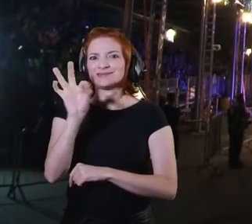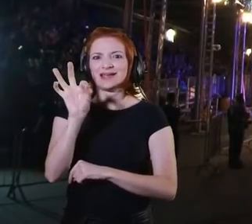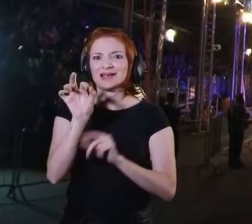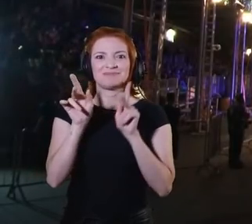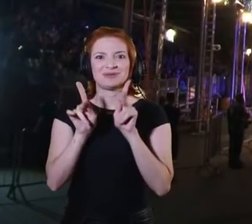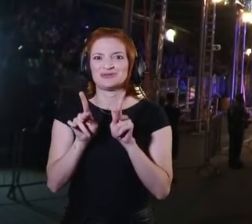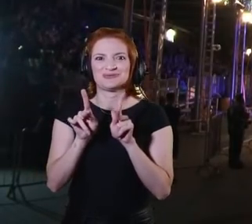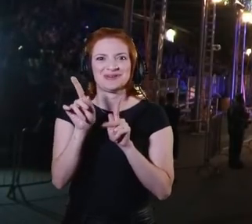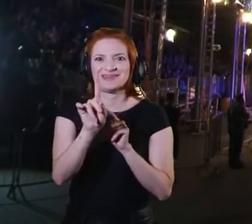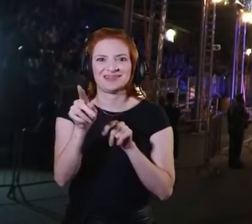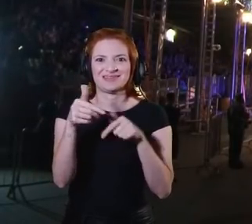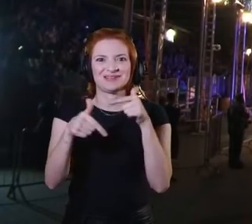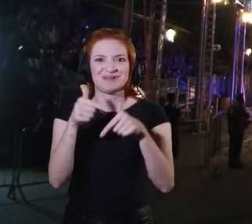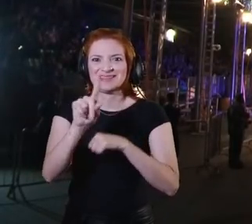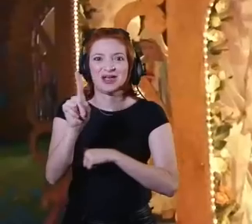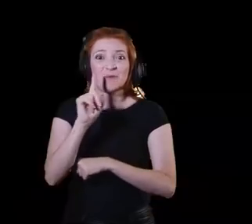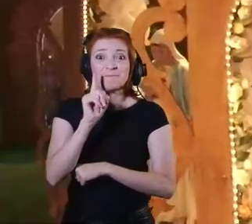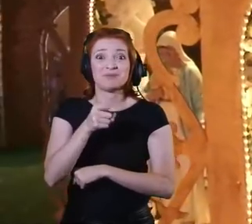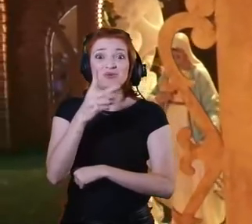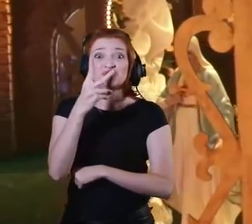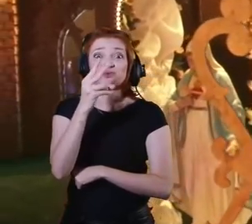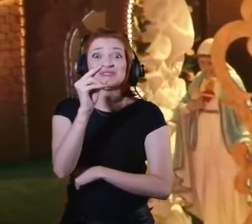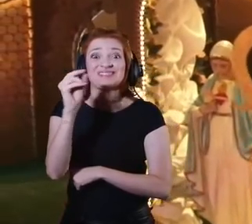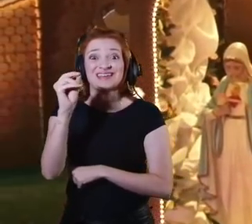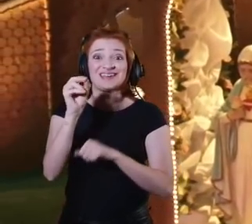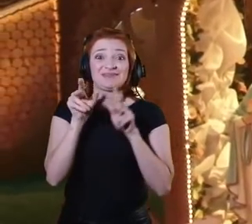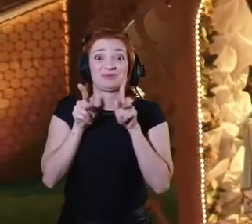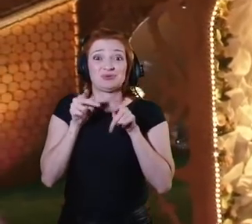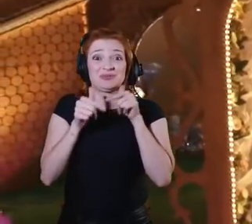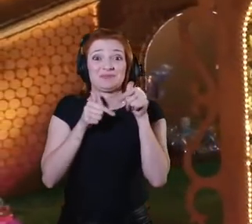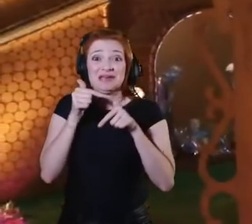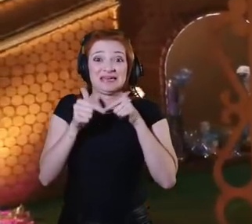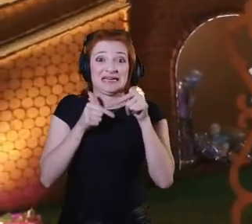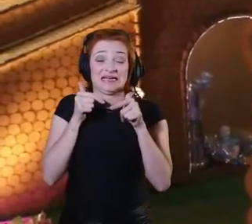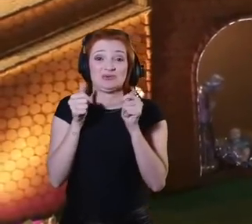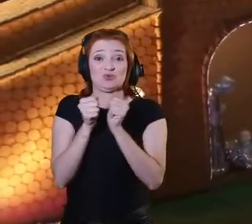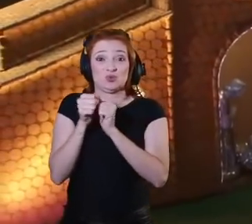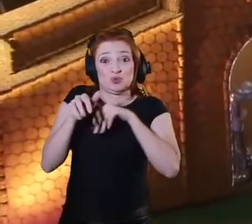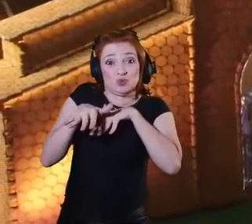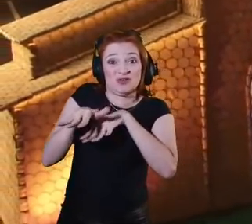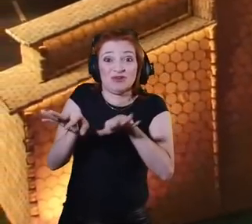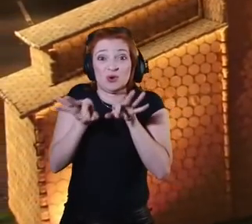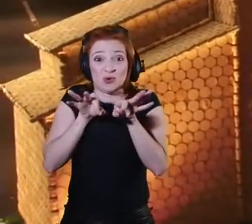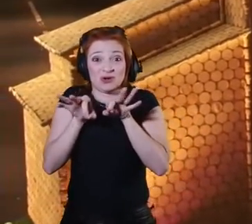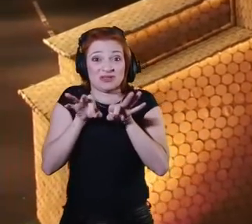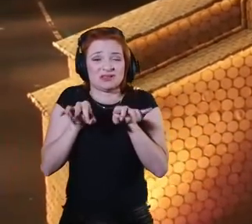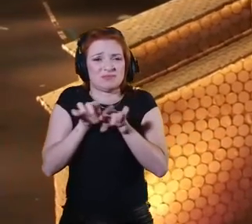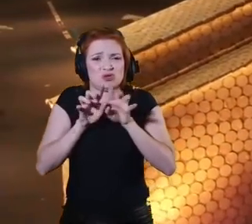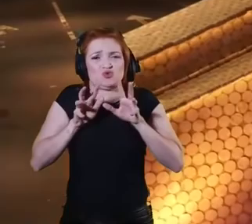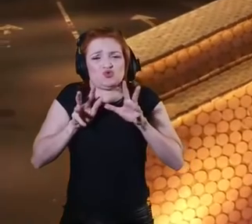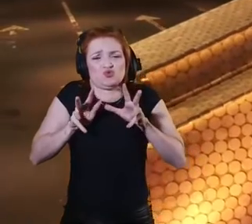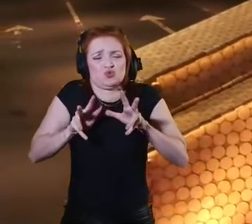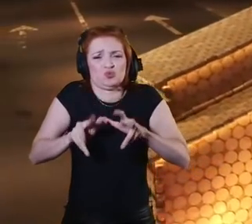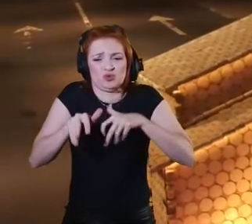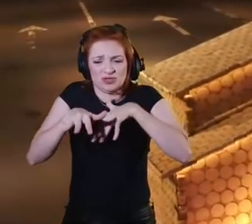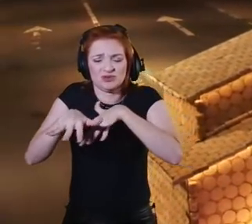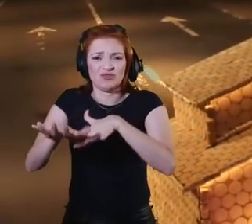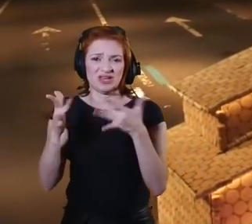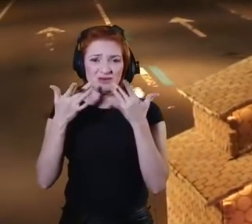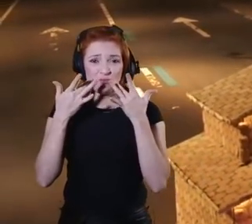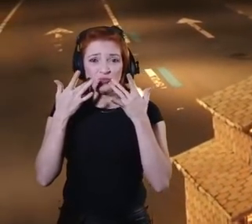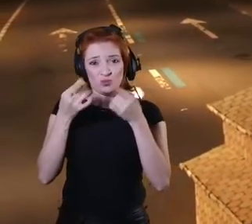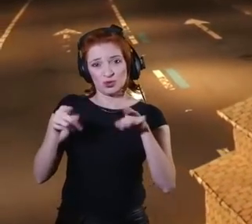envolvidas, são 1.200 pessoas envolvidas e todo o desfile cênico-musical da Festa da Uva.